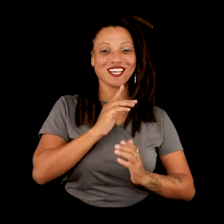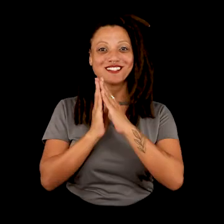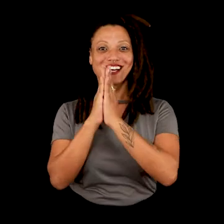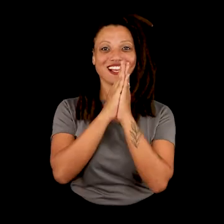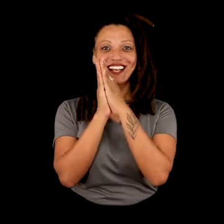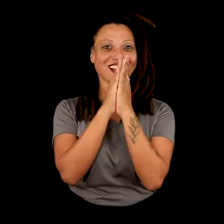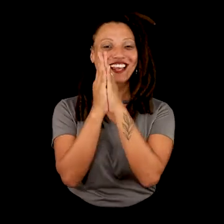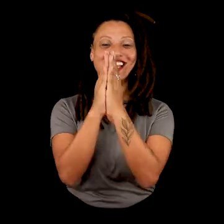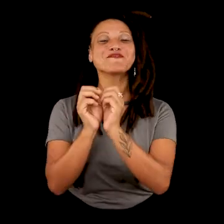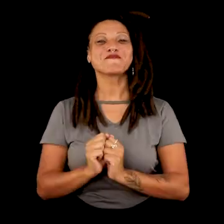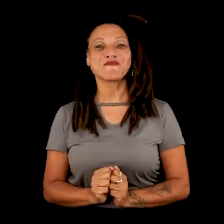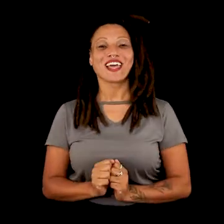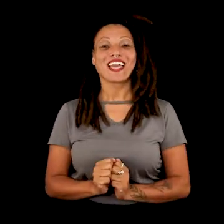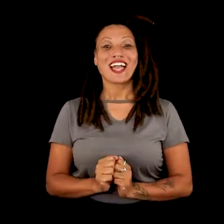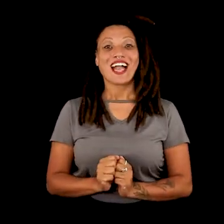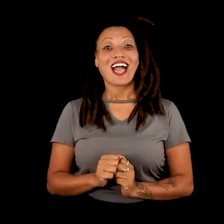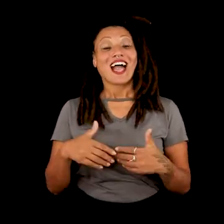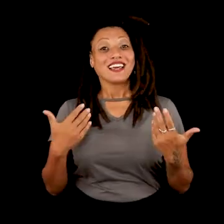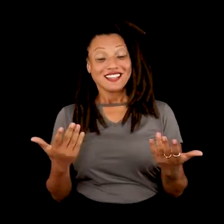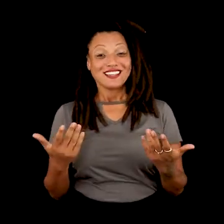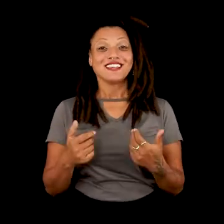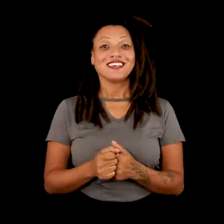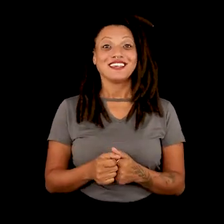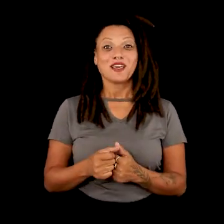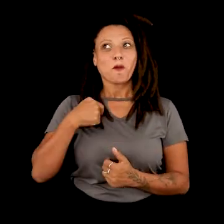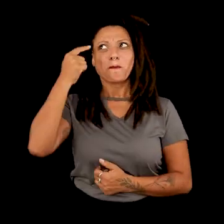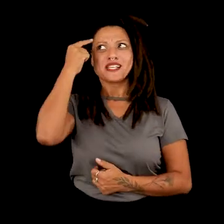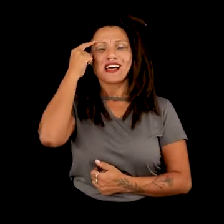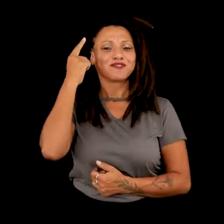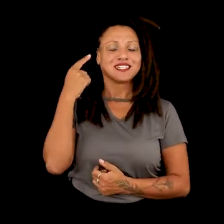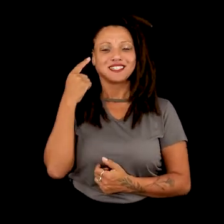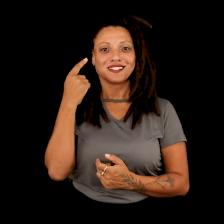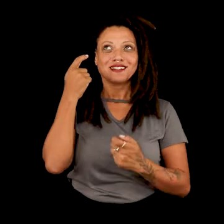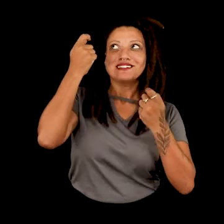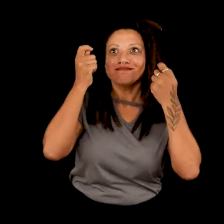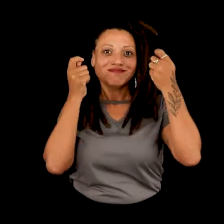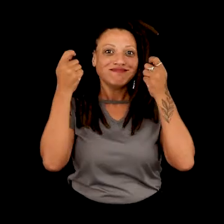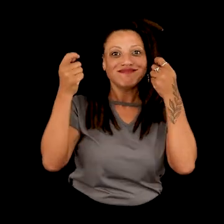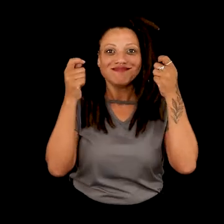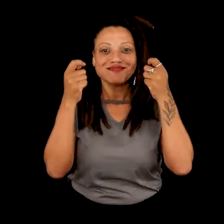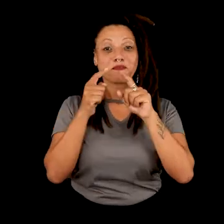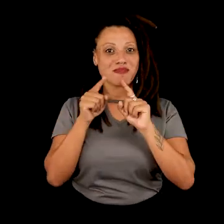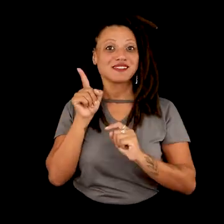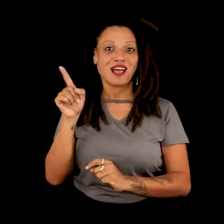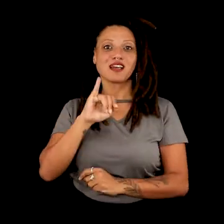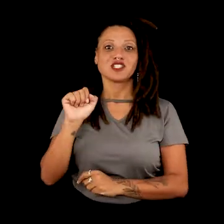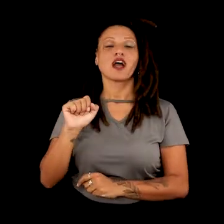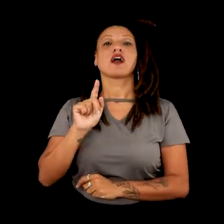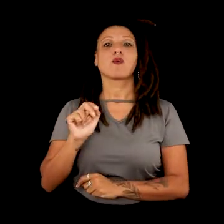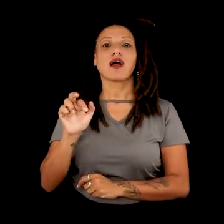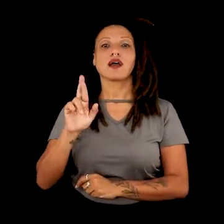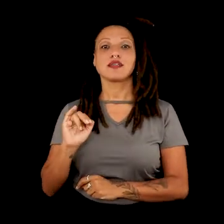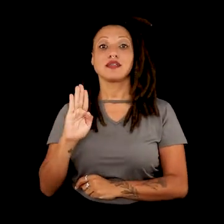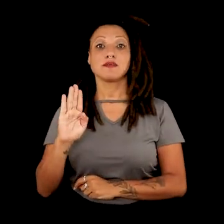porta-estandarte. E ela ia, né? Pá, eu falava, bicho, só que Lia, como era, isso era uma coisa lá em Jaguaribe, e ela tava